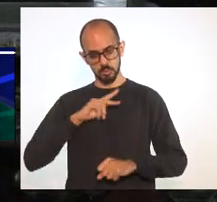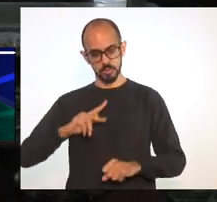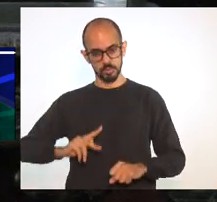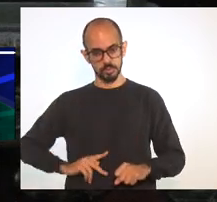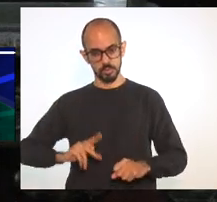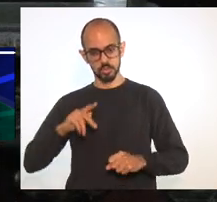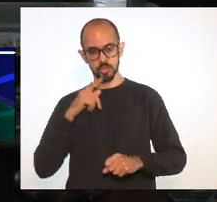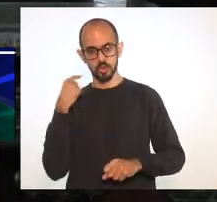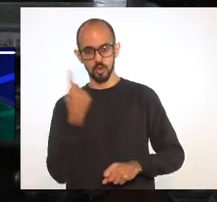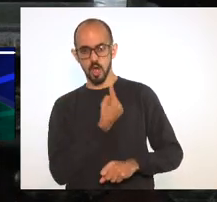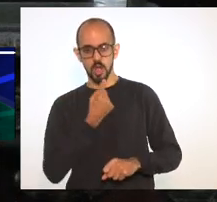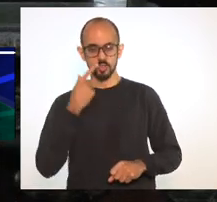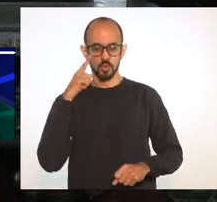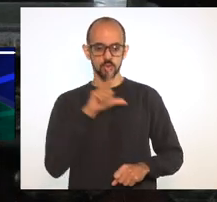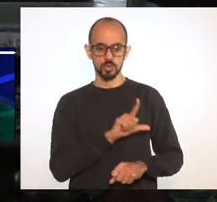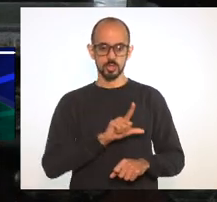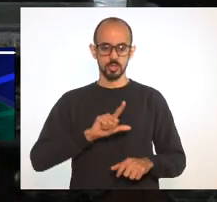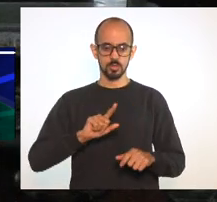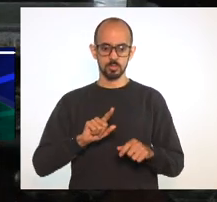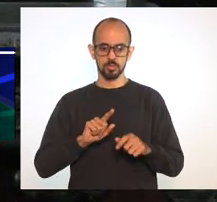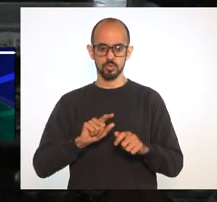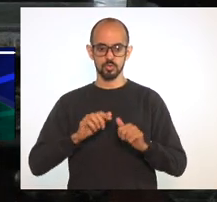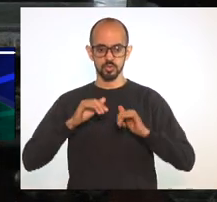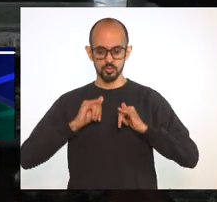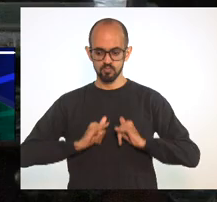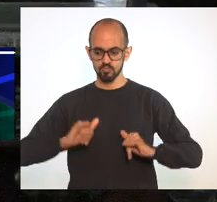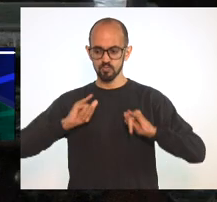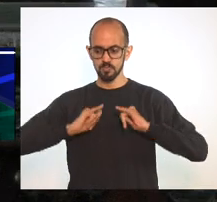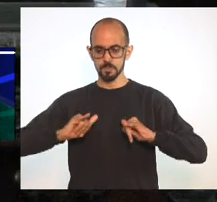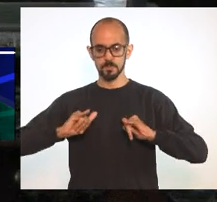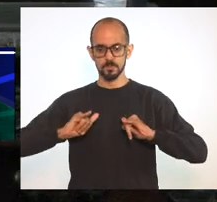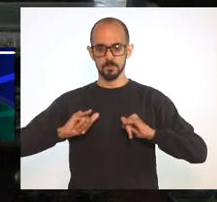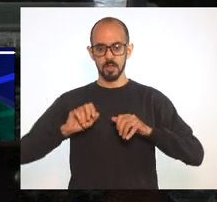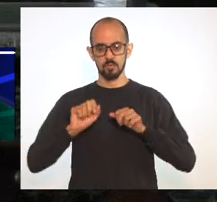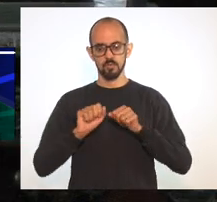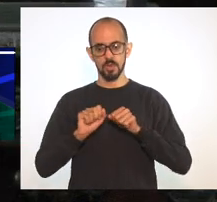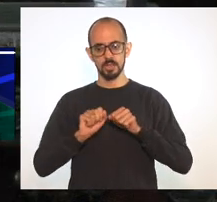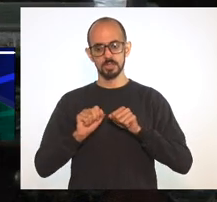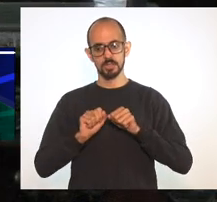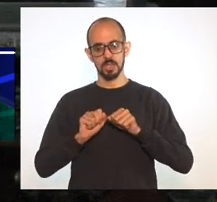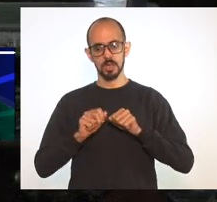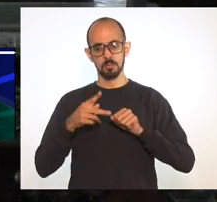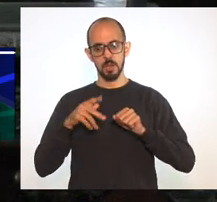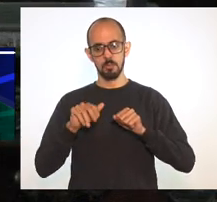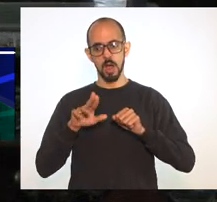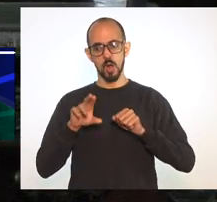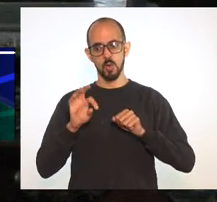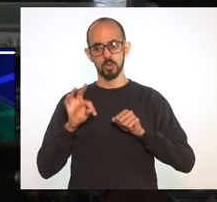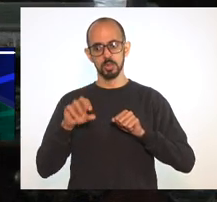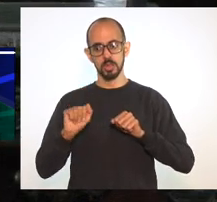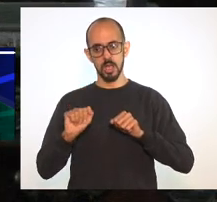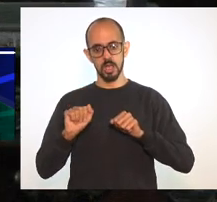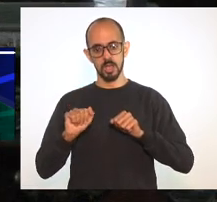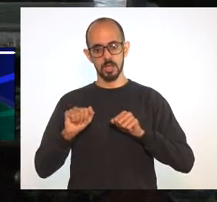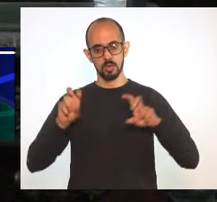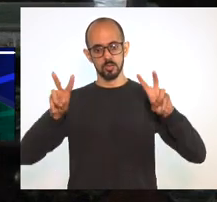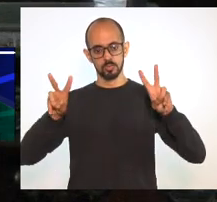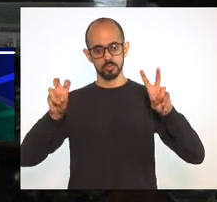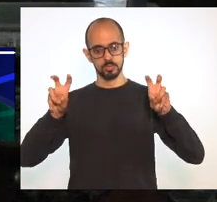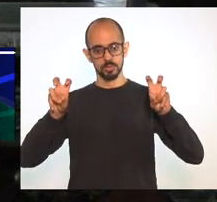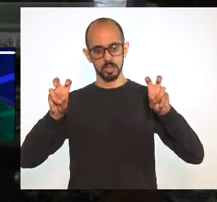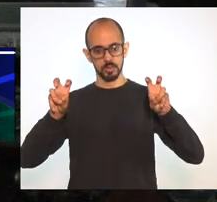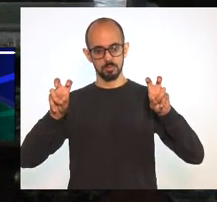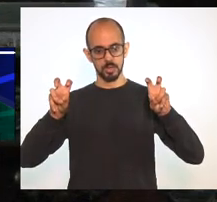gente consegue pautar, né, fazer uma pauta temática